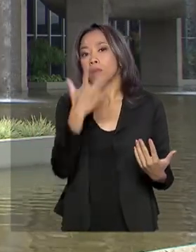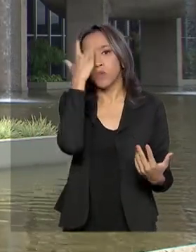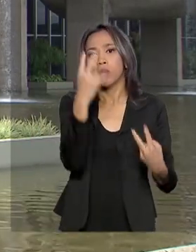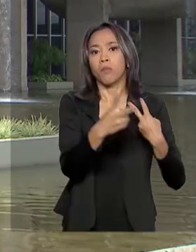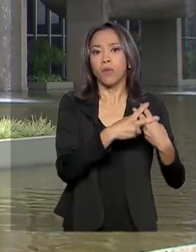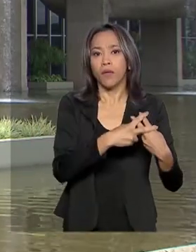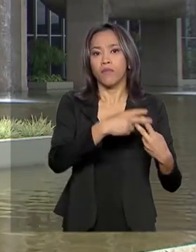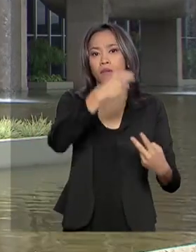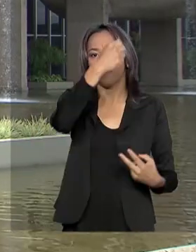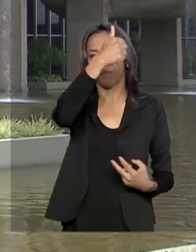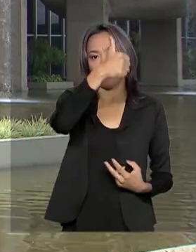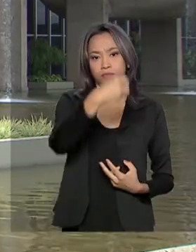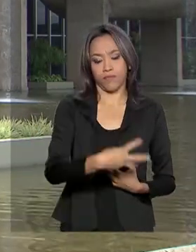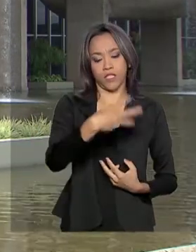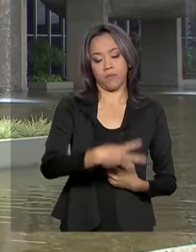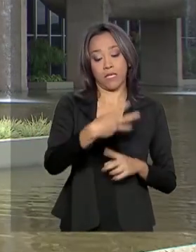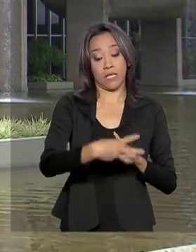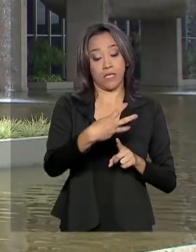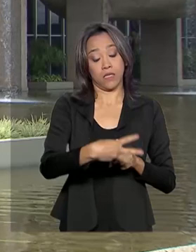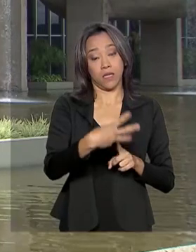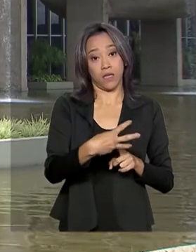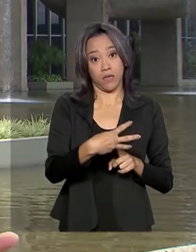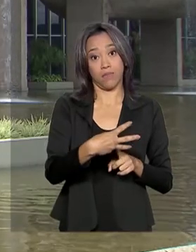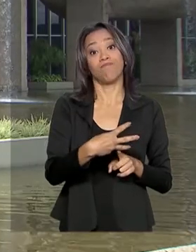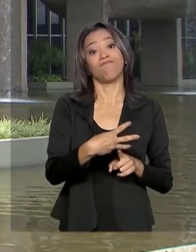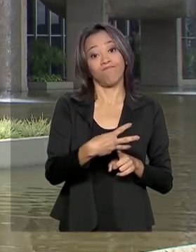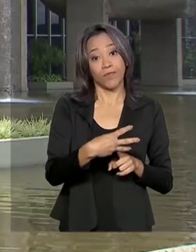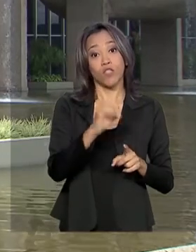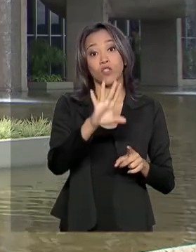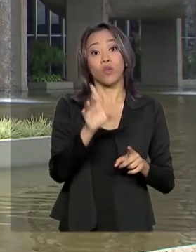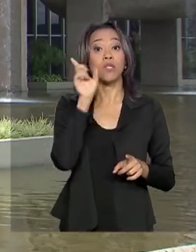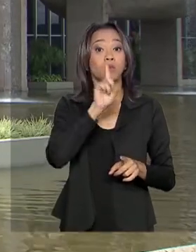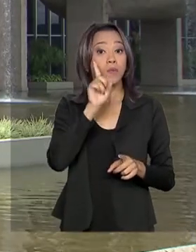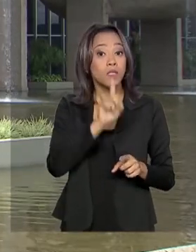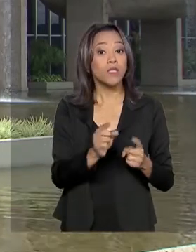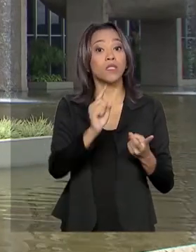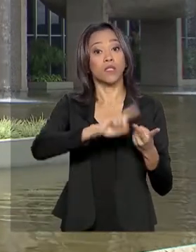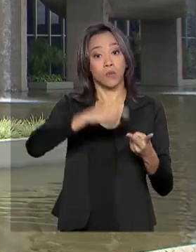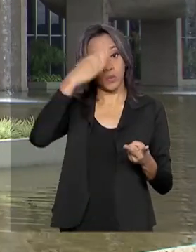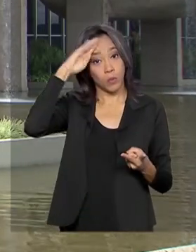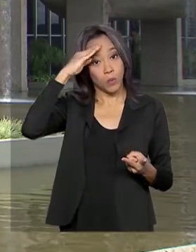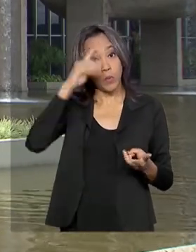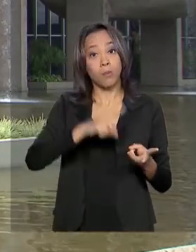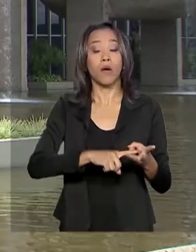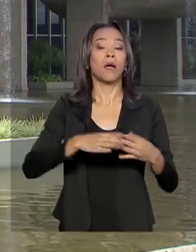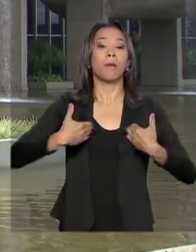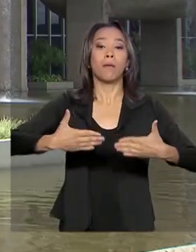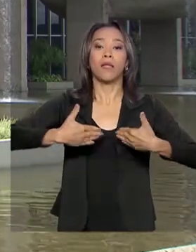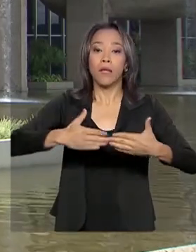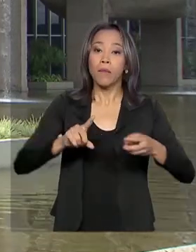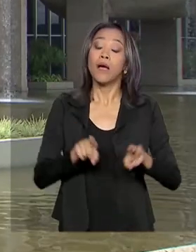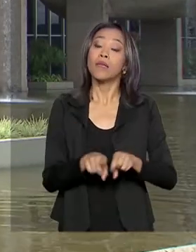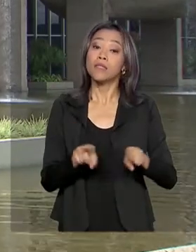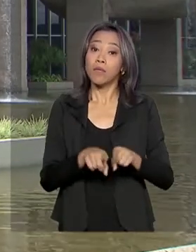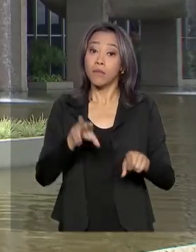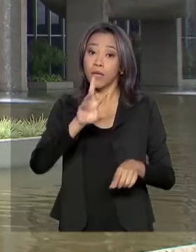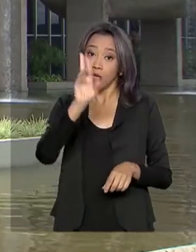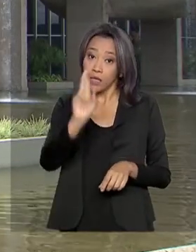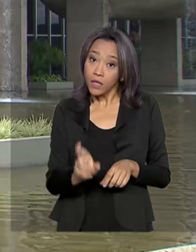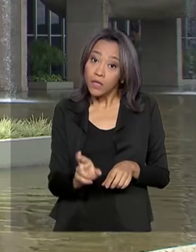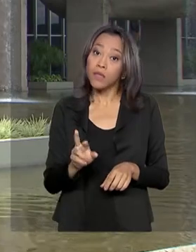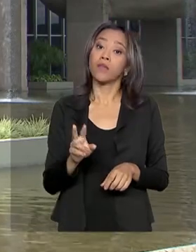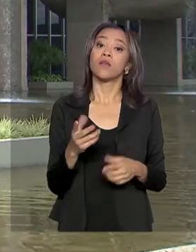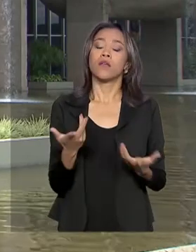23ª posição, atrás, por exemplo, dos Estados Unidos, de Cuba, Panamá e da Rússia. Outro dado